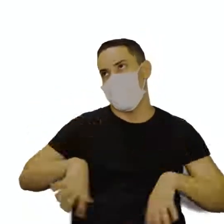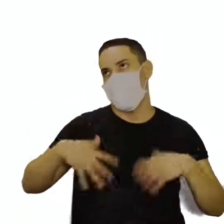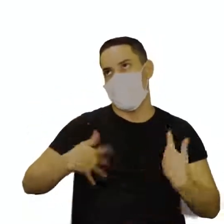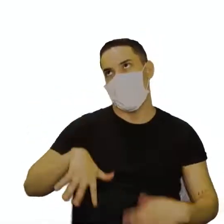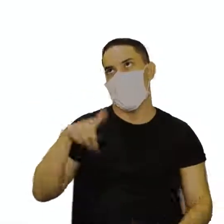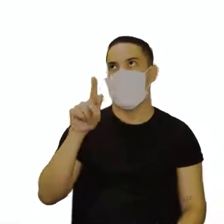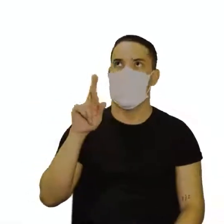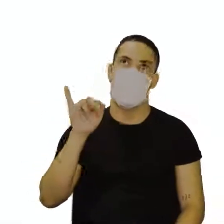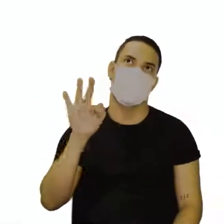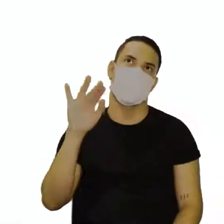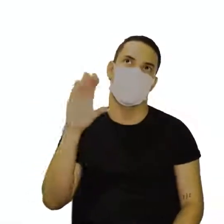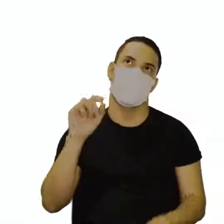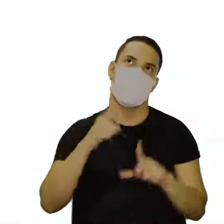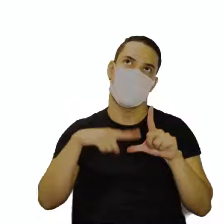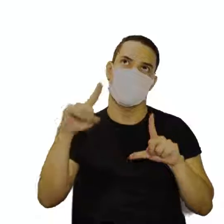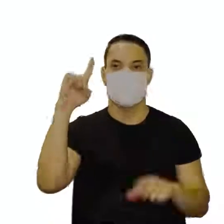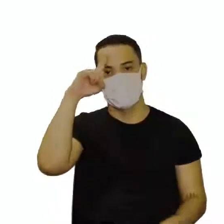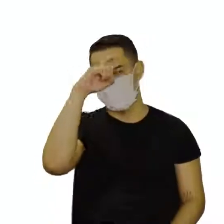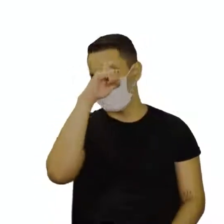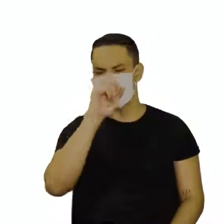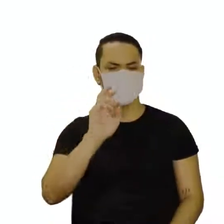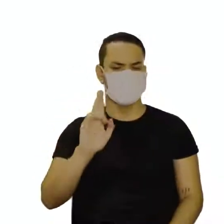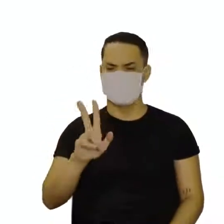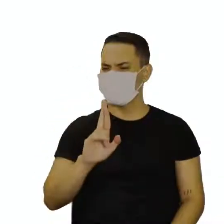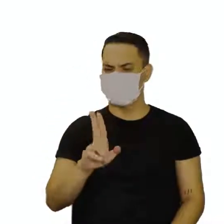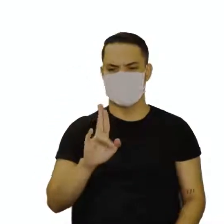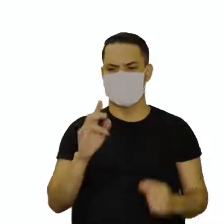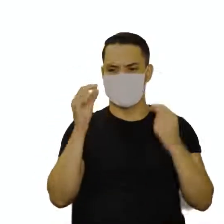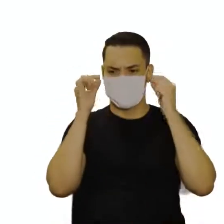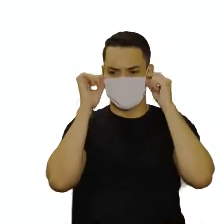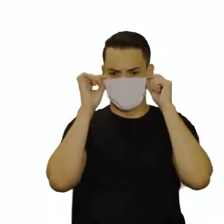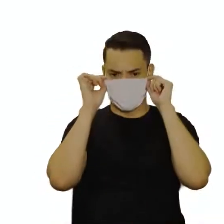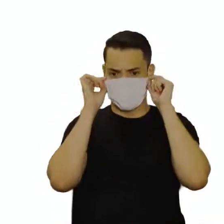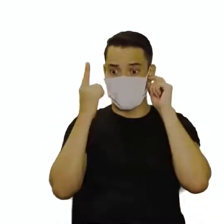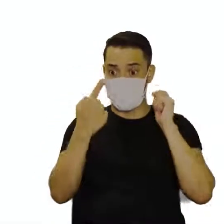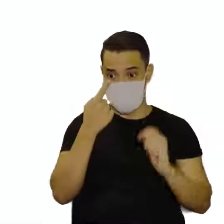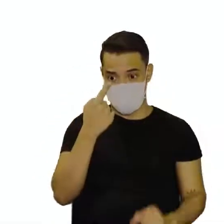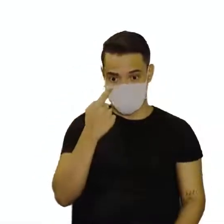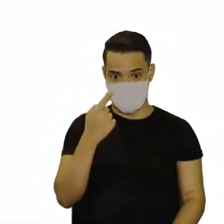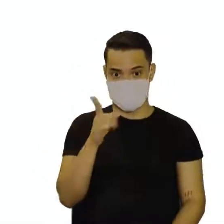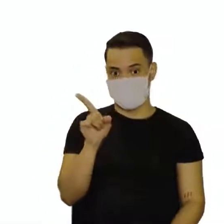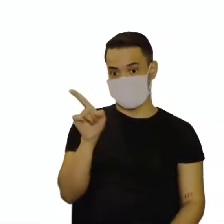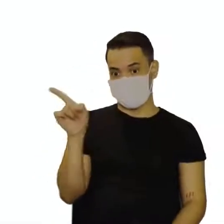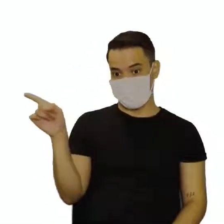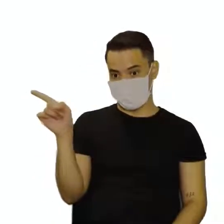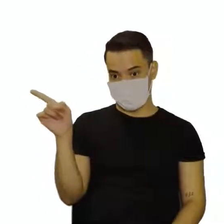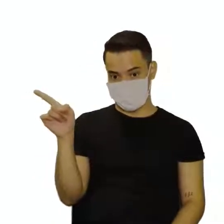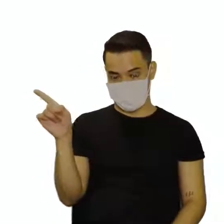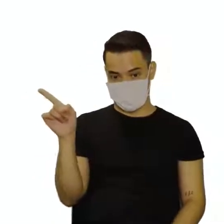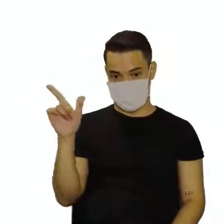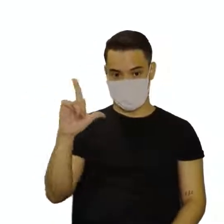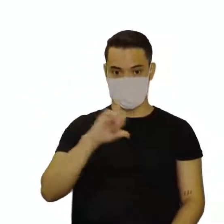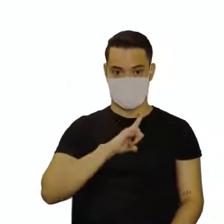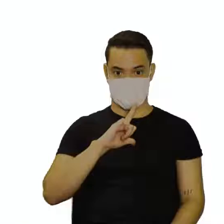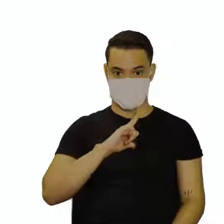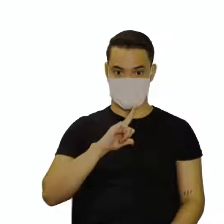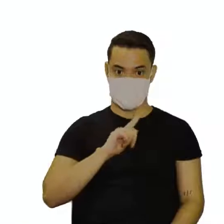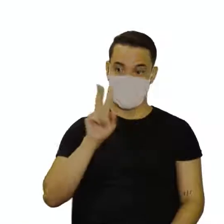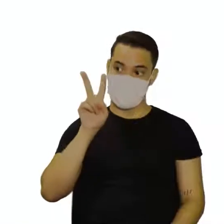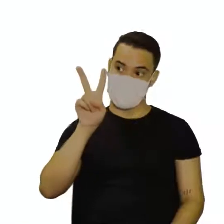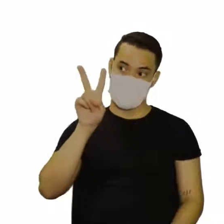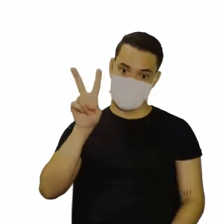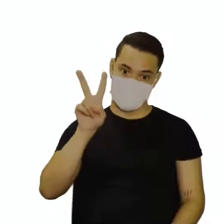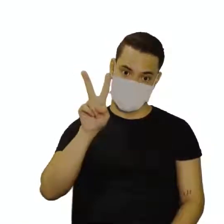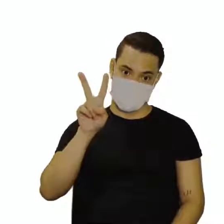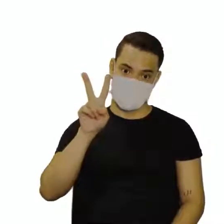difícil. Não. Observa o seguinte, que aqui, ó, né, na vertical eu tenho tensão em